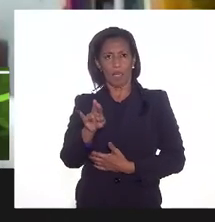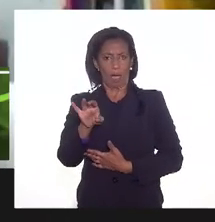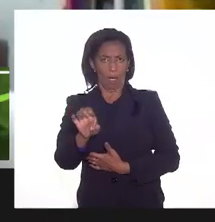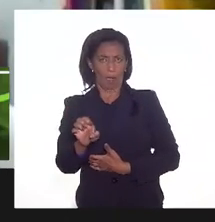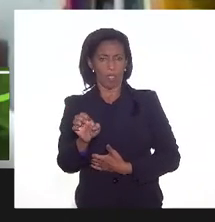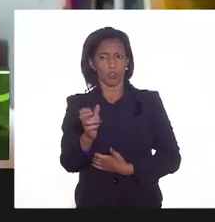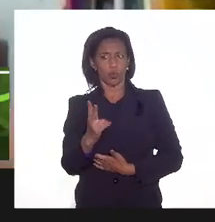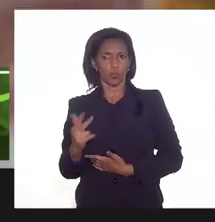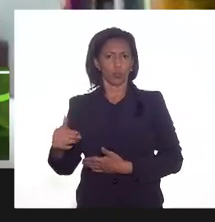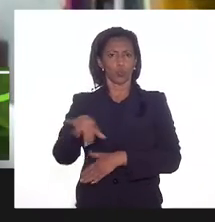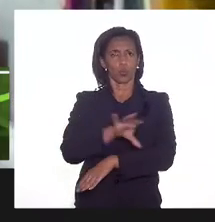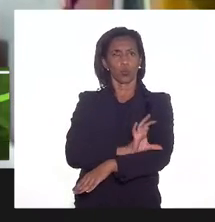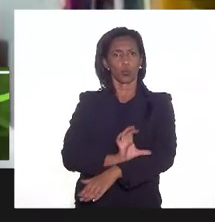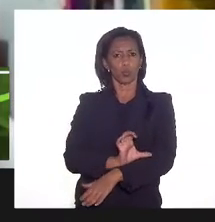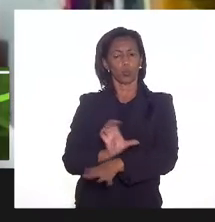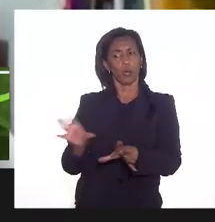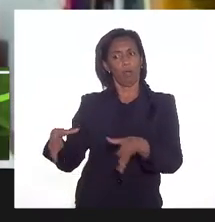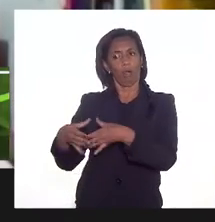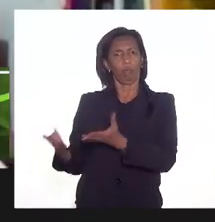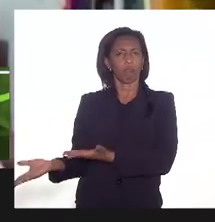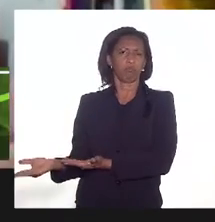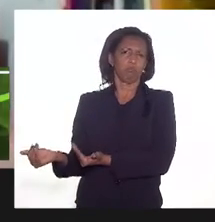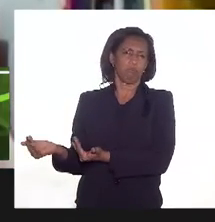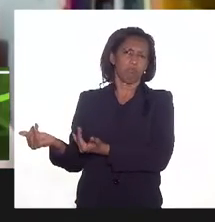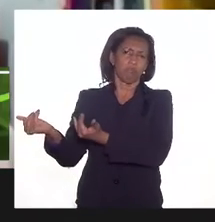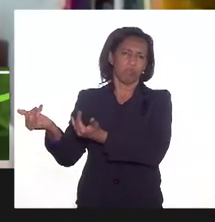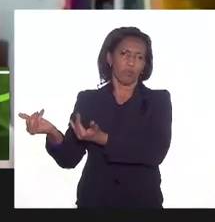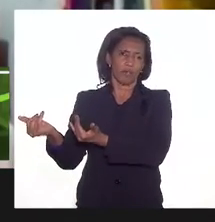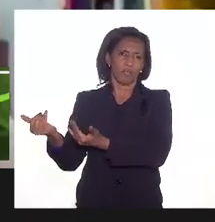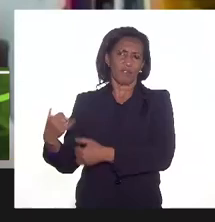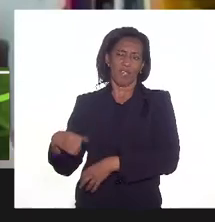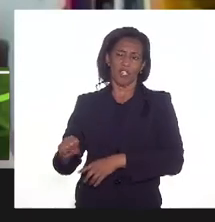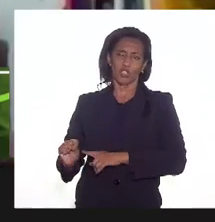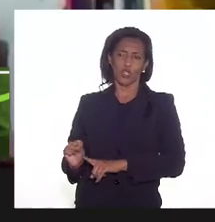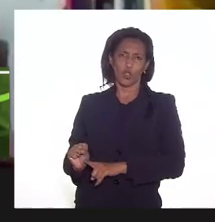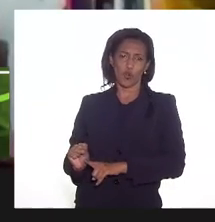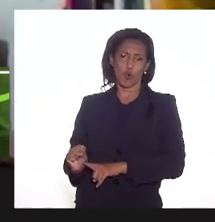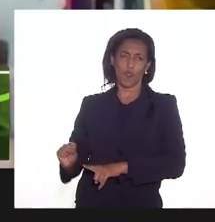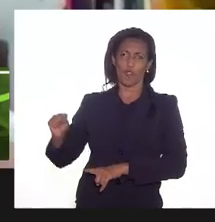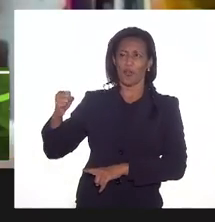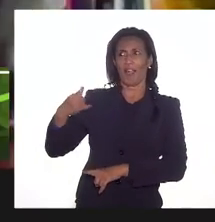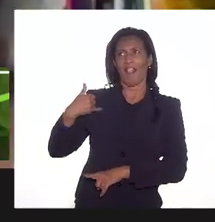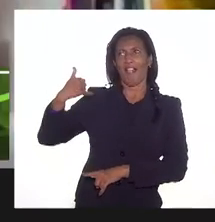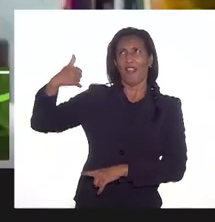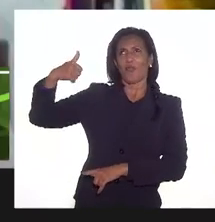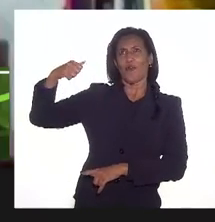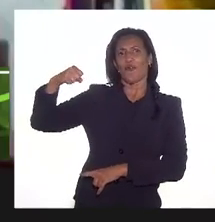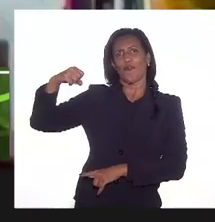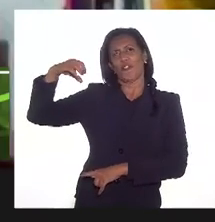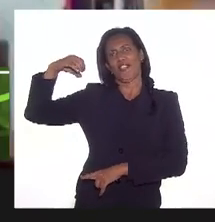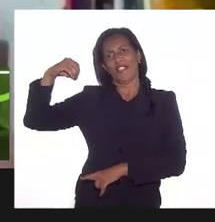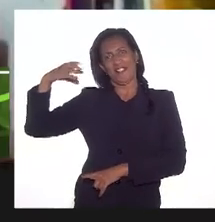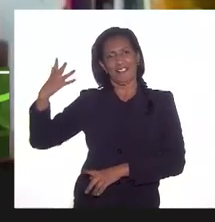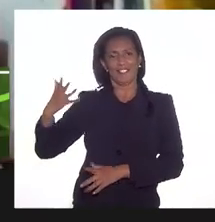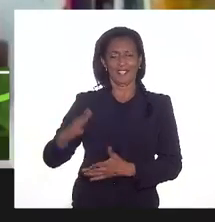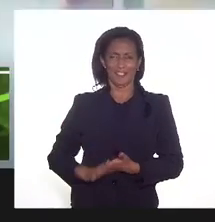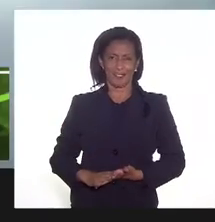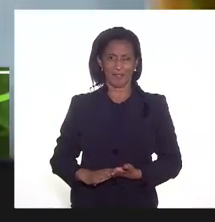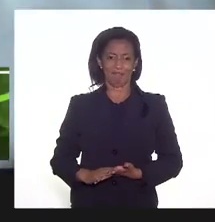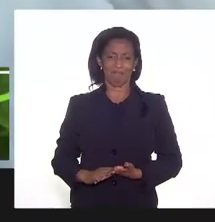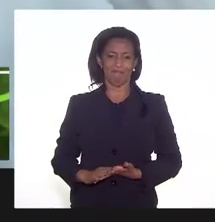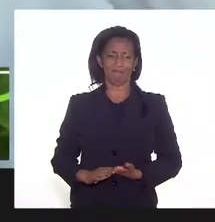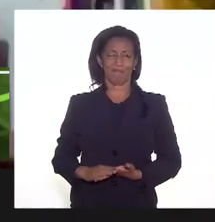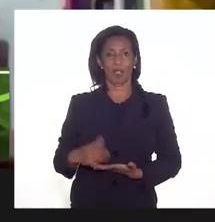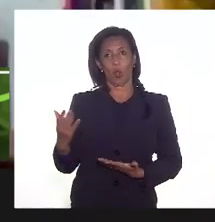para essa juventude que vai de 8 a 80 anos que vai de 6 a 80 anos que vai de